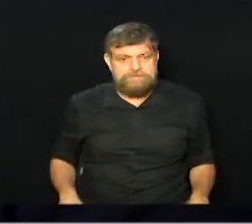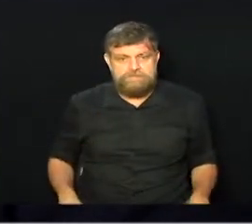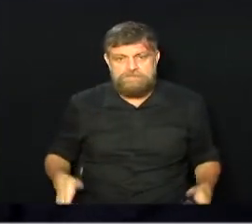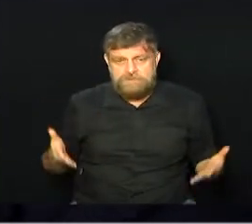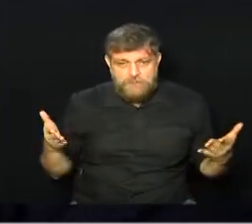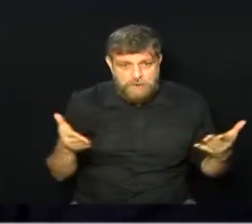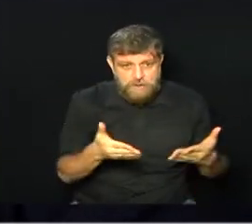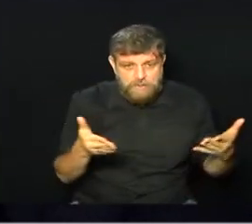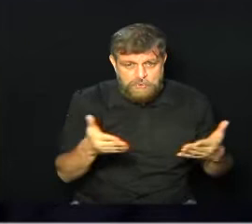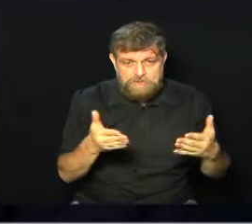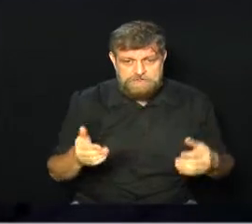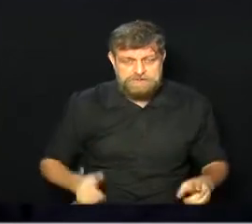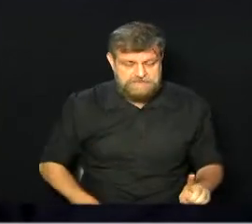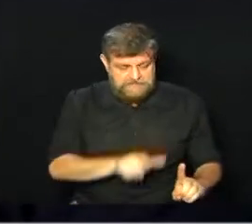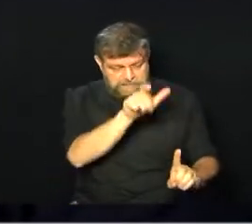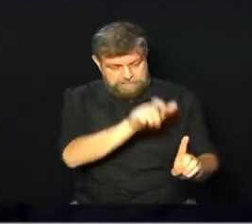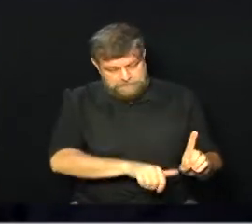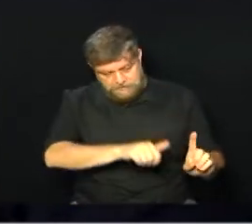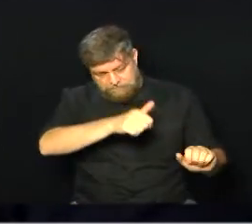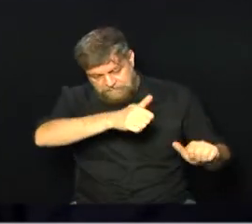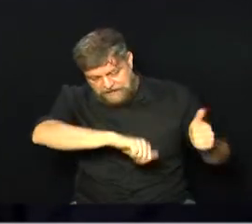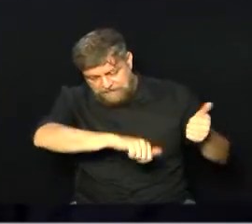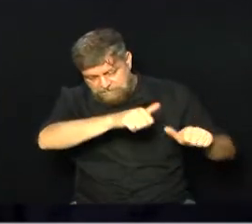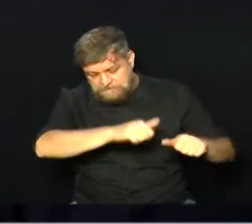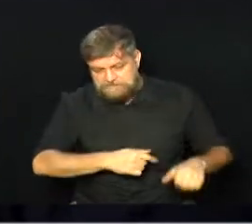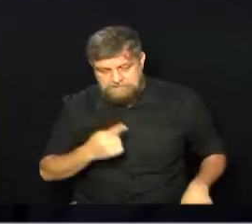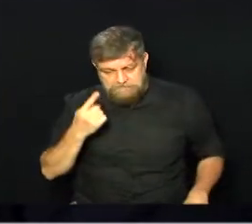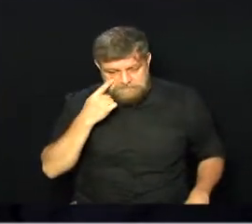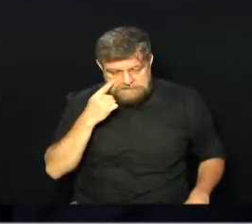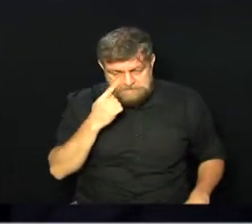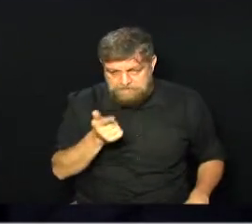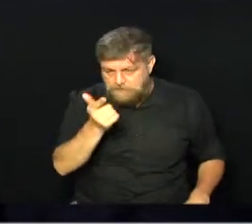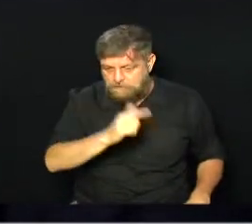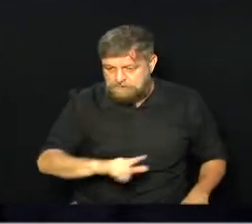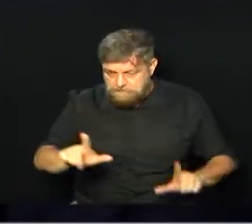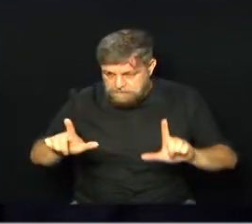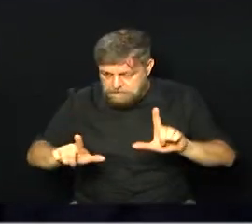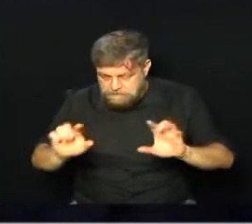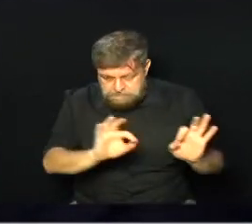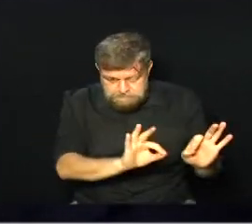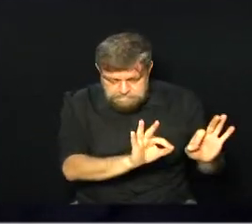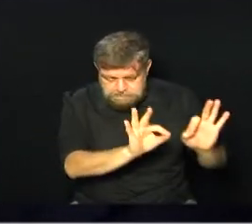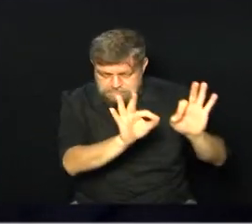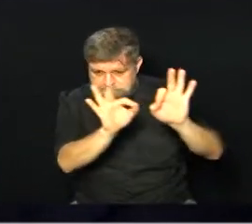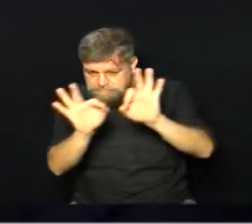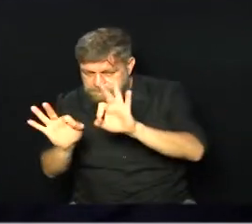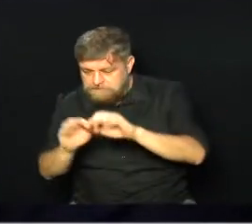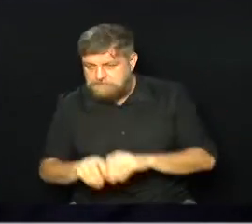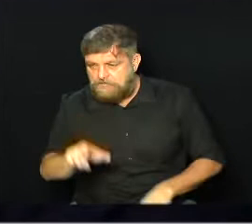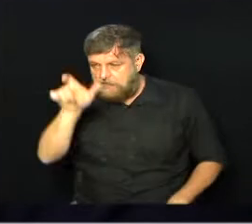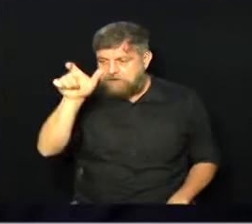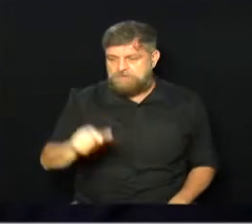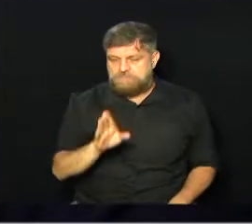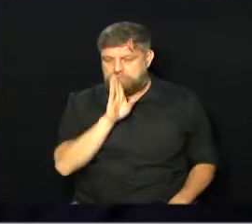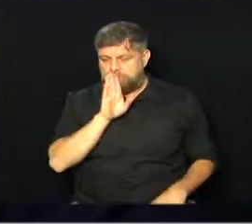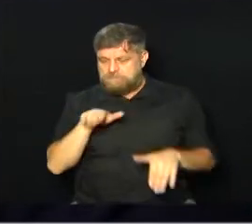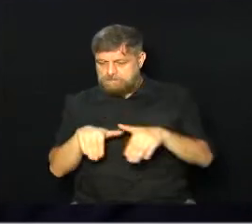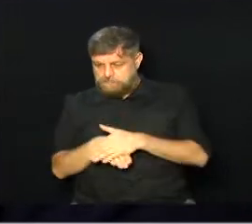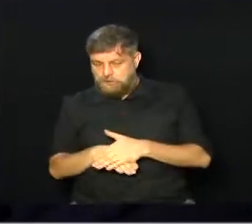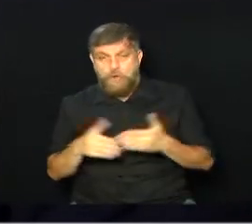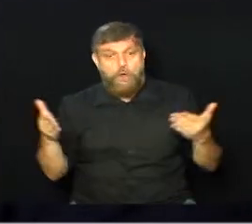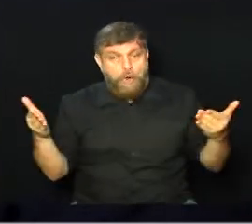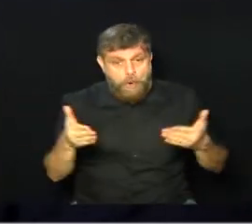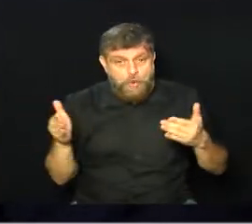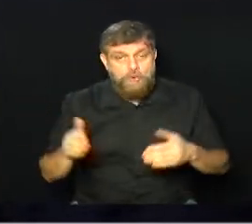hoje, jogos, você vê o jogo 2, 3 vezes, o jogador antigamente ele não te questionava muito. Hoje existe o